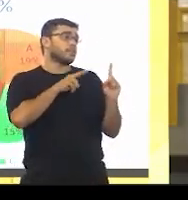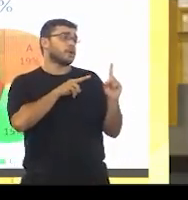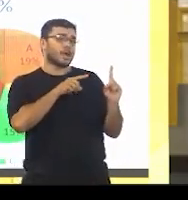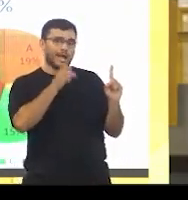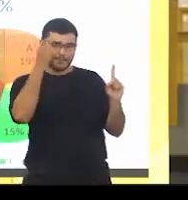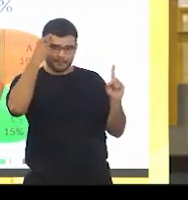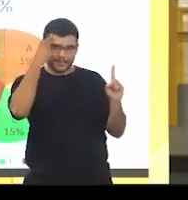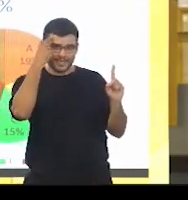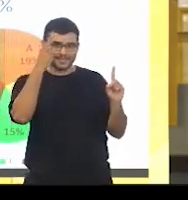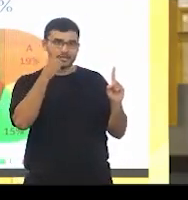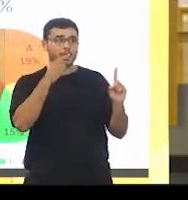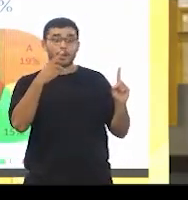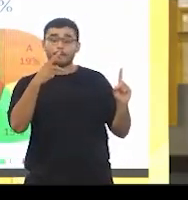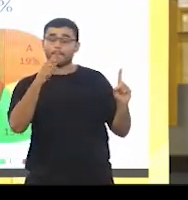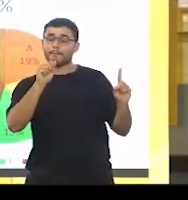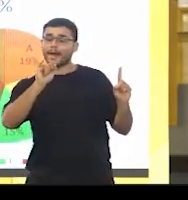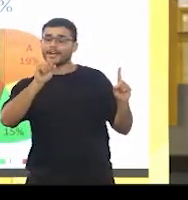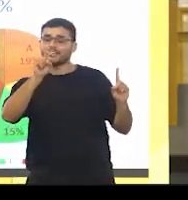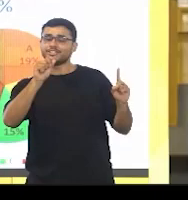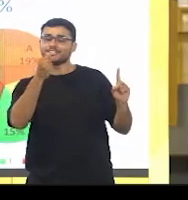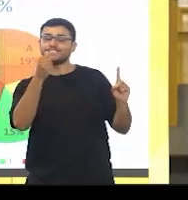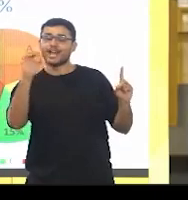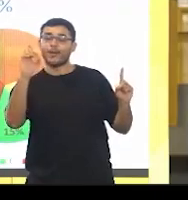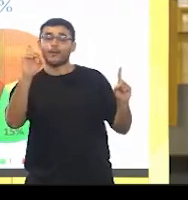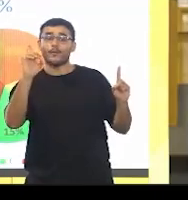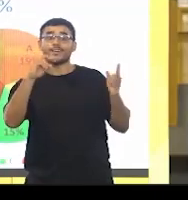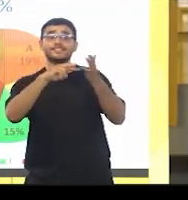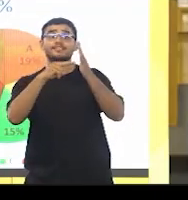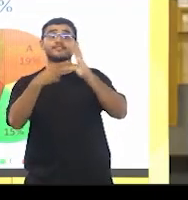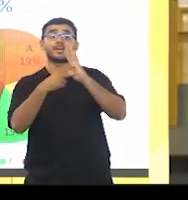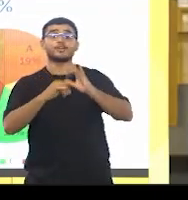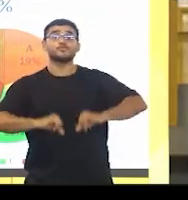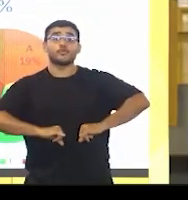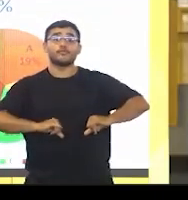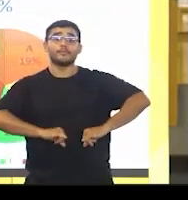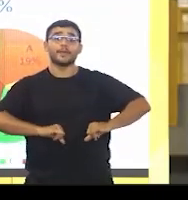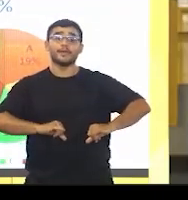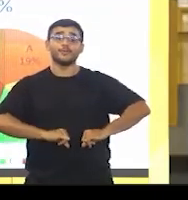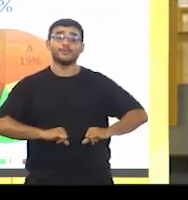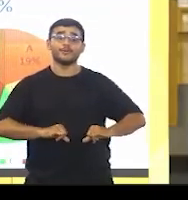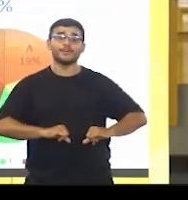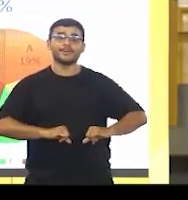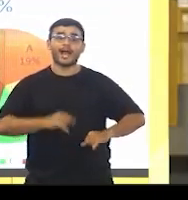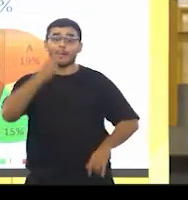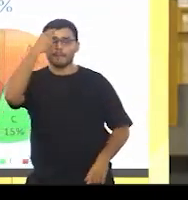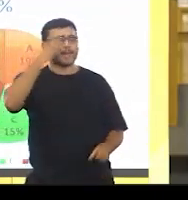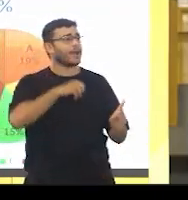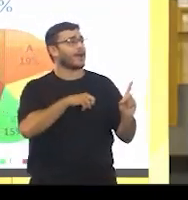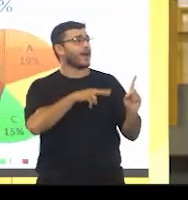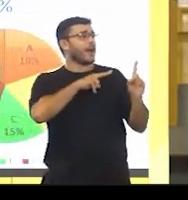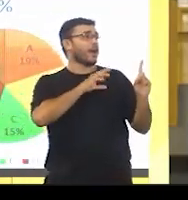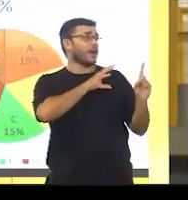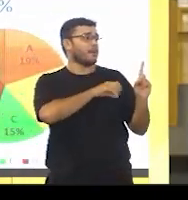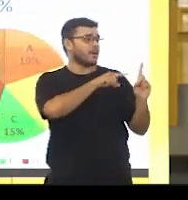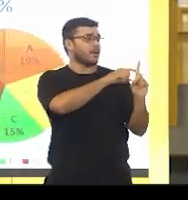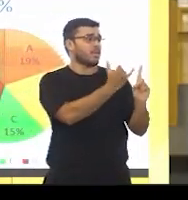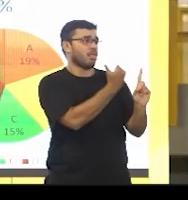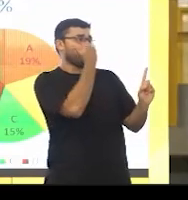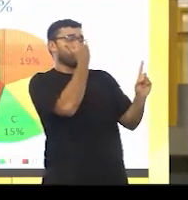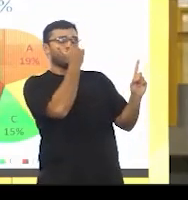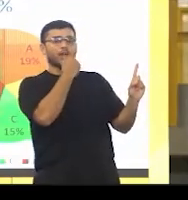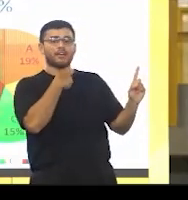Entendeu? Por isso que a gente fala assim, ó, sexta-feira da paixão. Não é porque Jesus está lá, eu amo vocês, não é porque ele